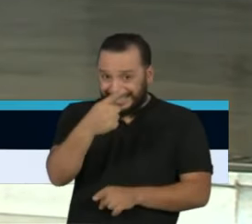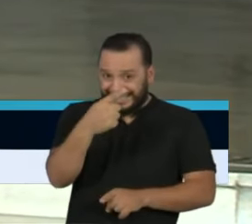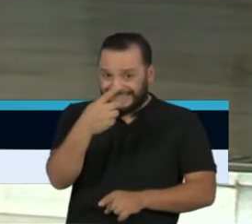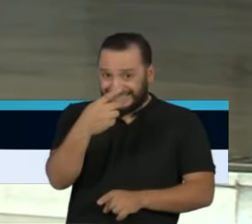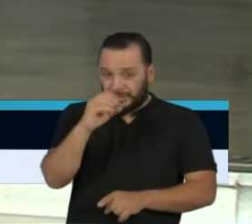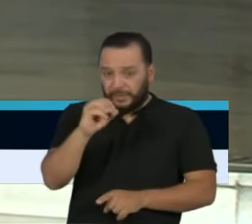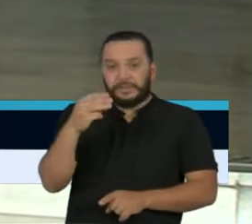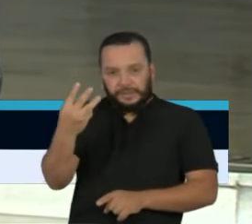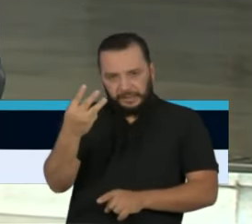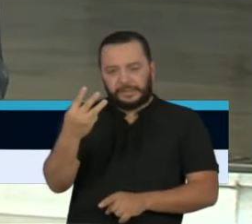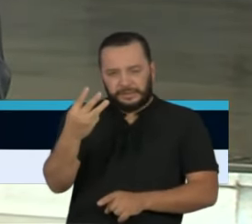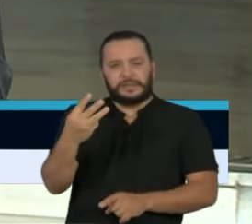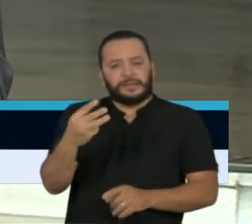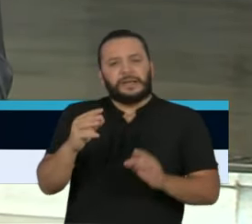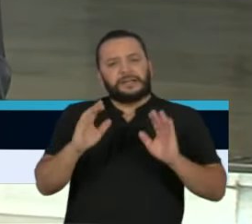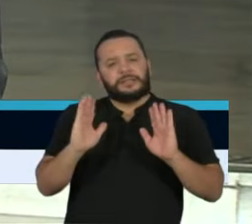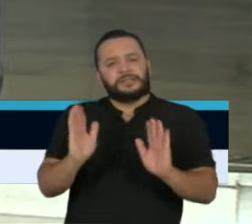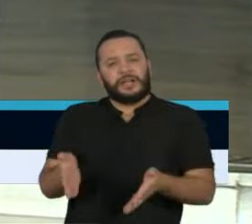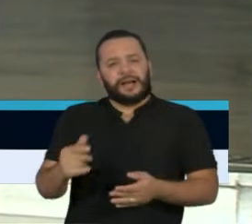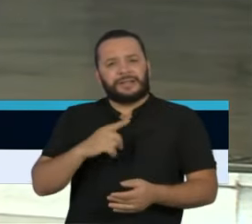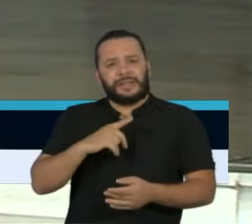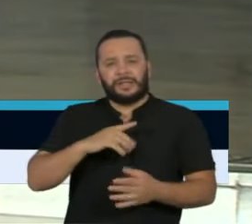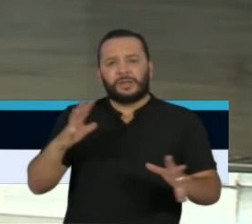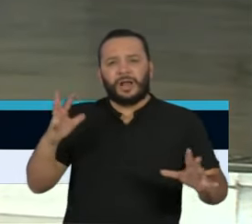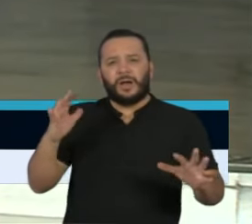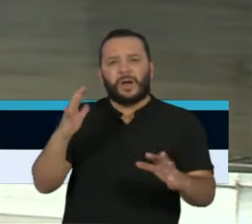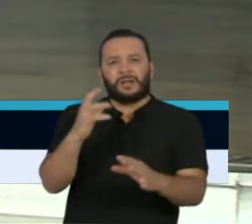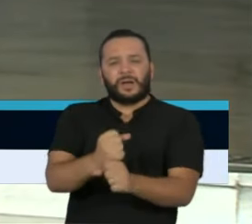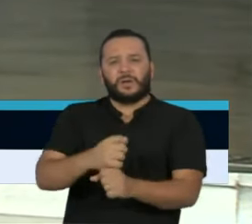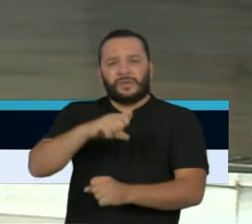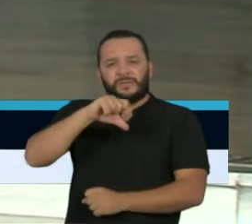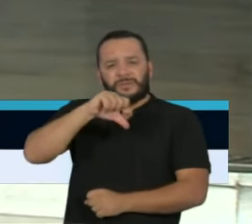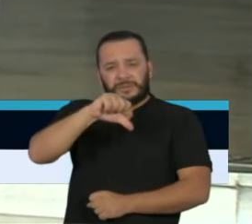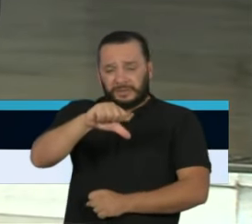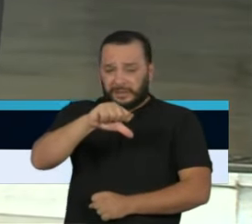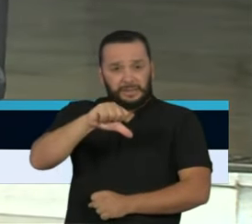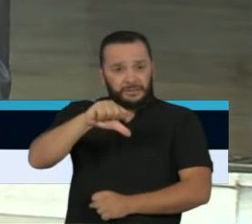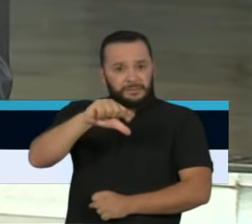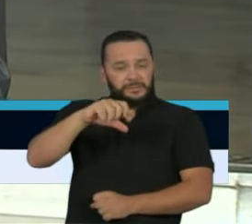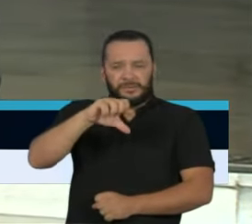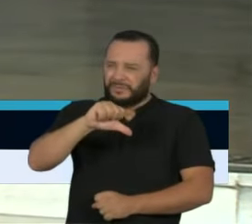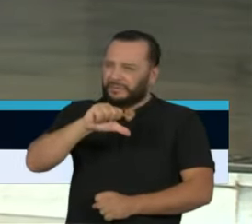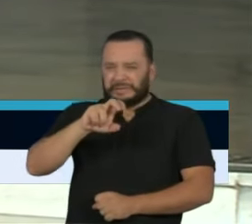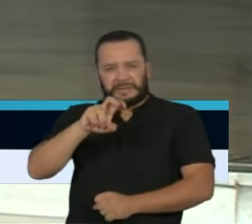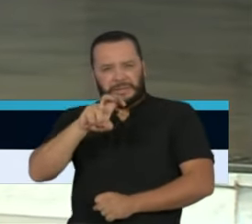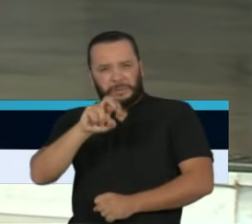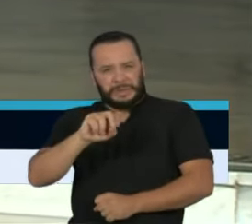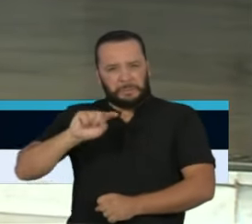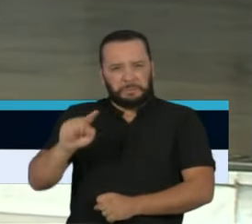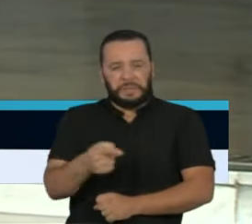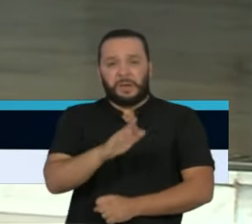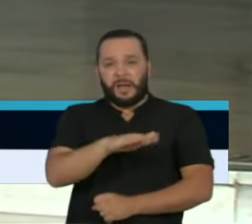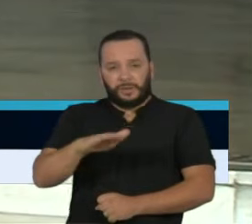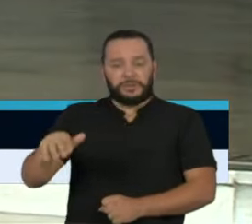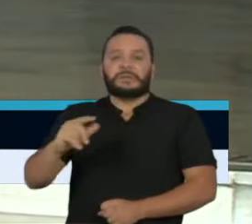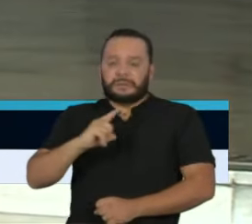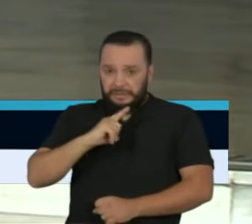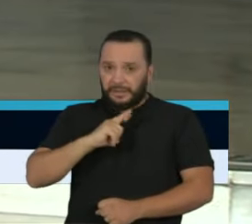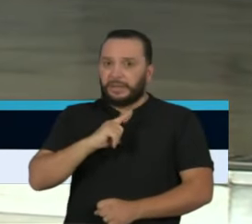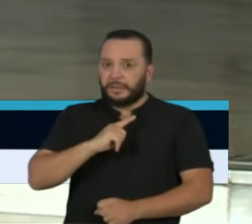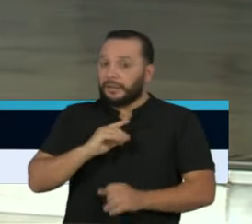nossos 950 mil alunos estão em situação de alta vulnerabilidade. São exatamente esses que foram elencados,